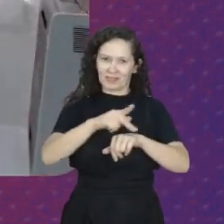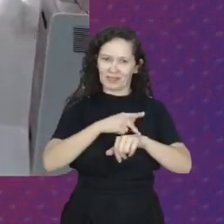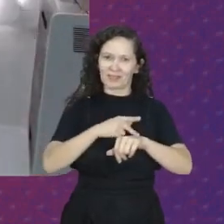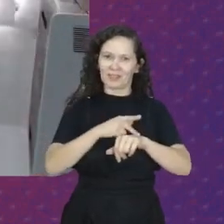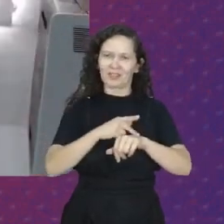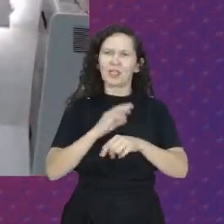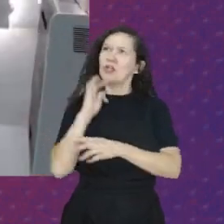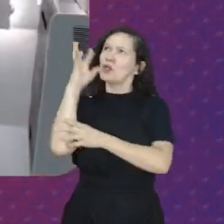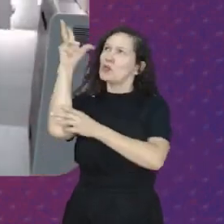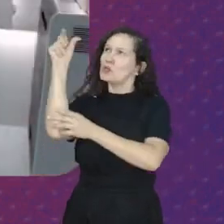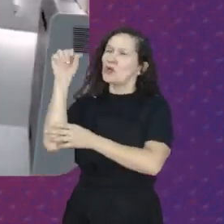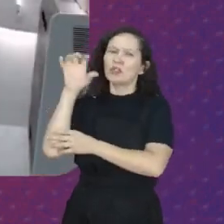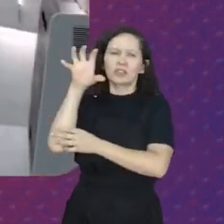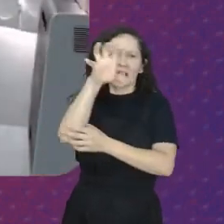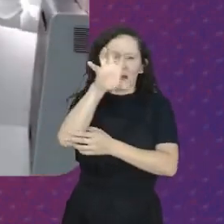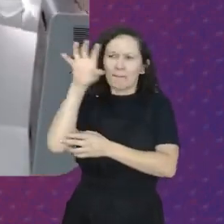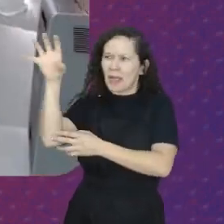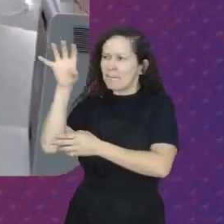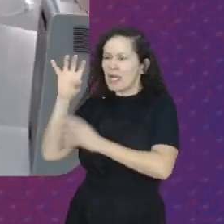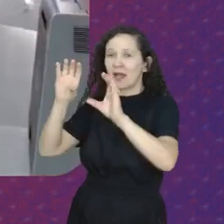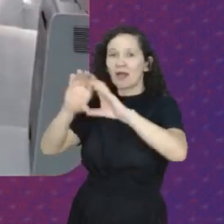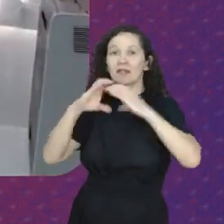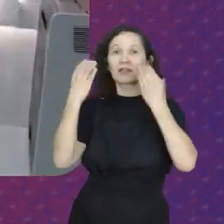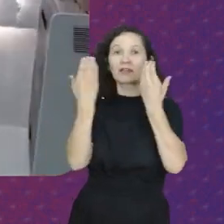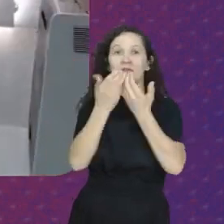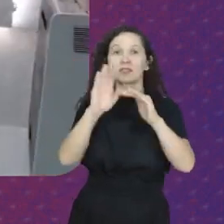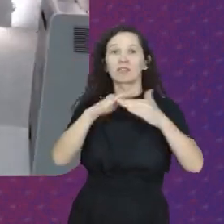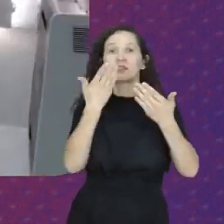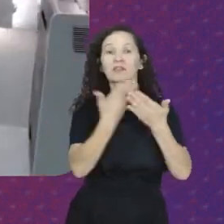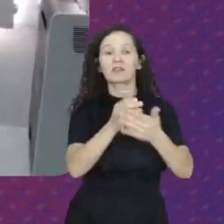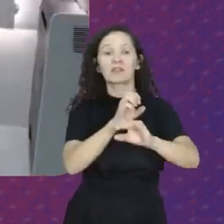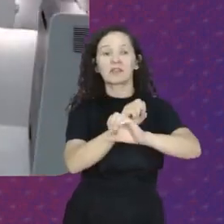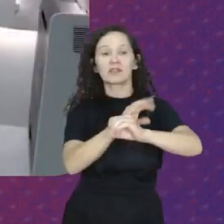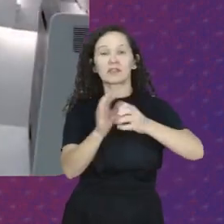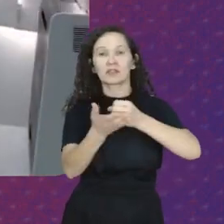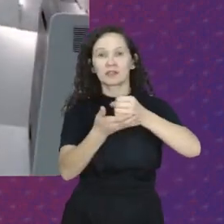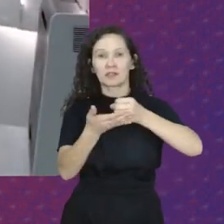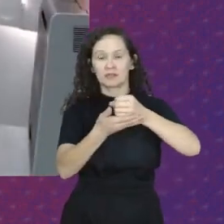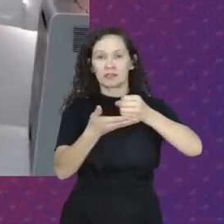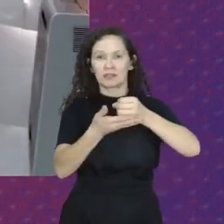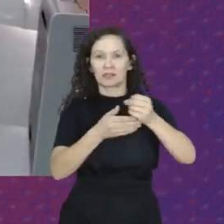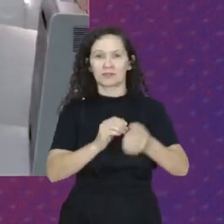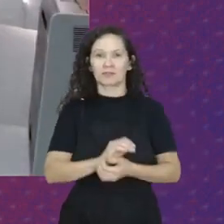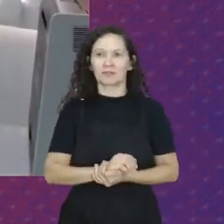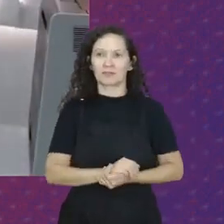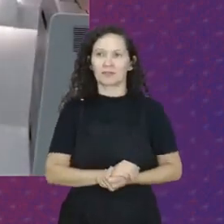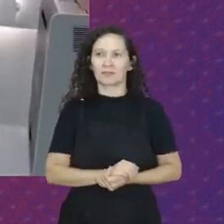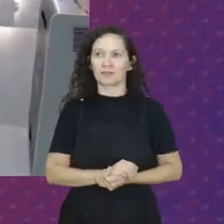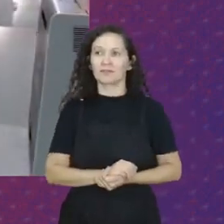em todos os segmentos da comunidade escolar da educação básica,